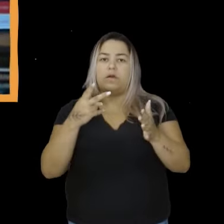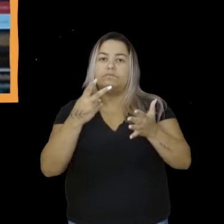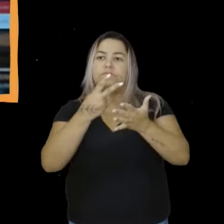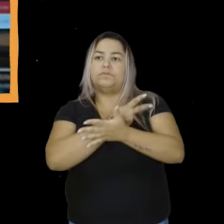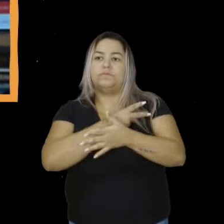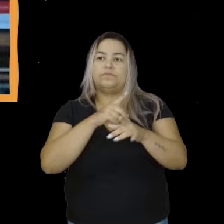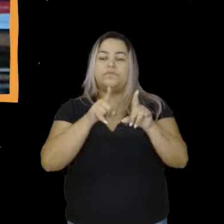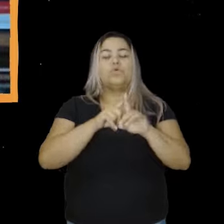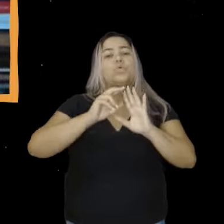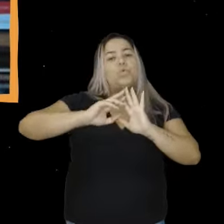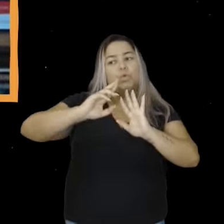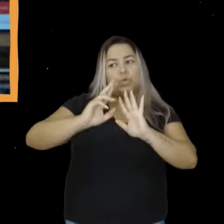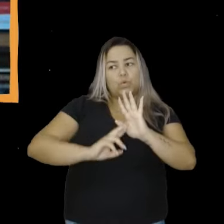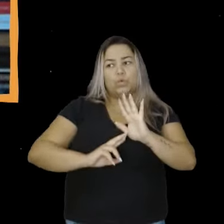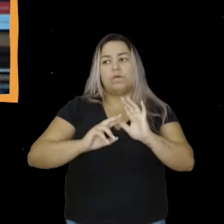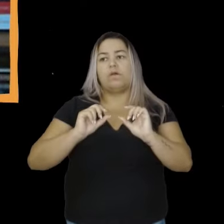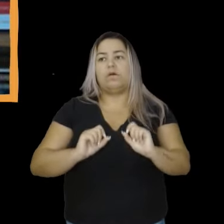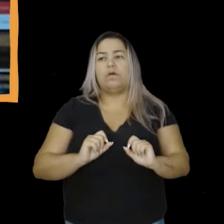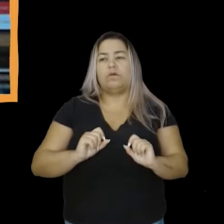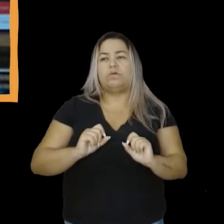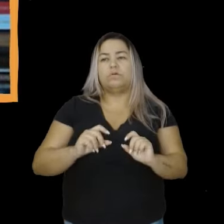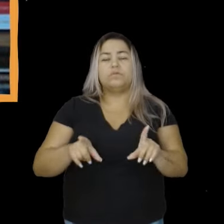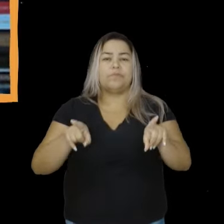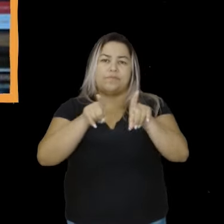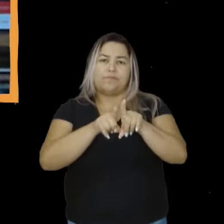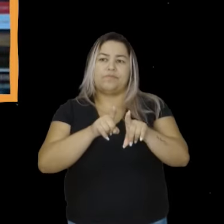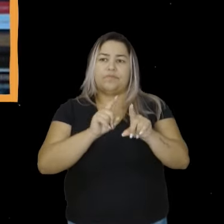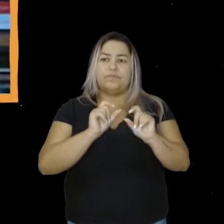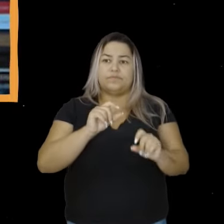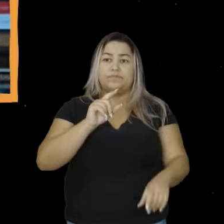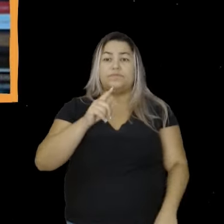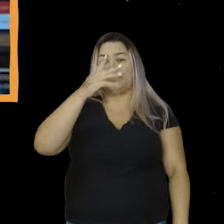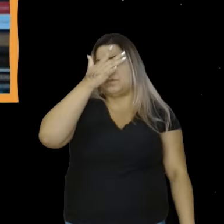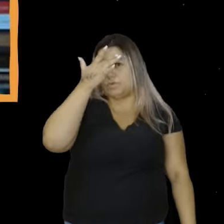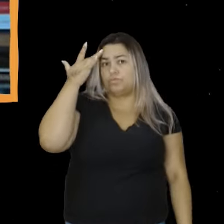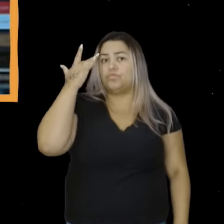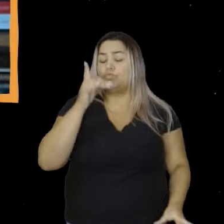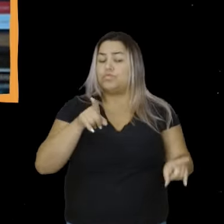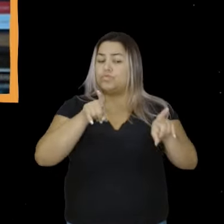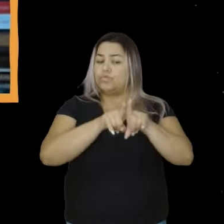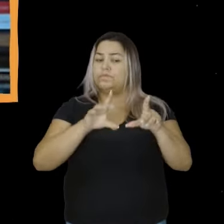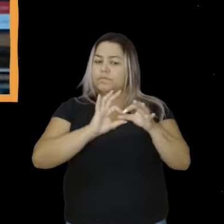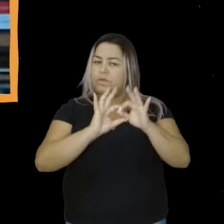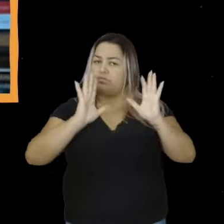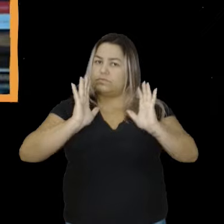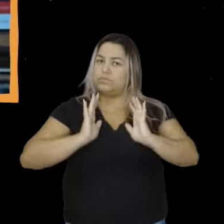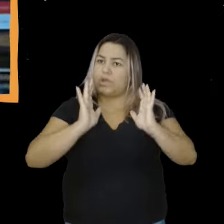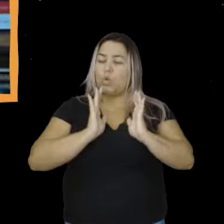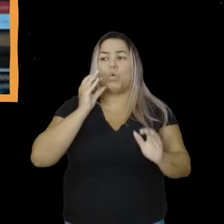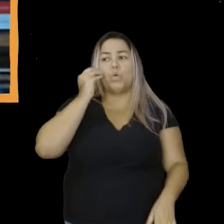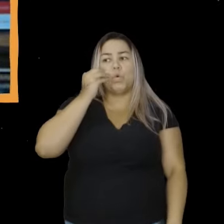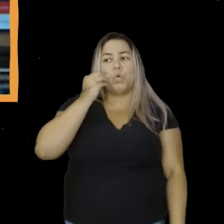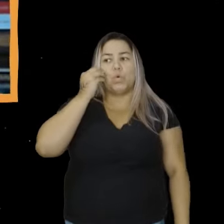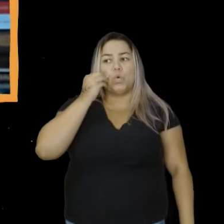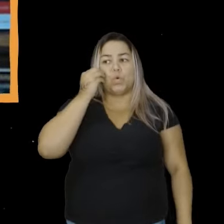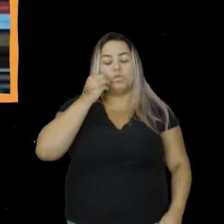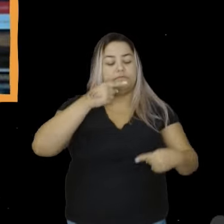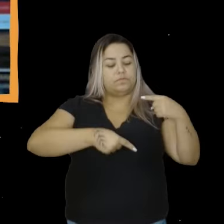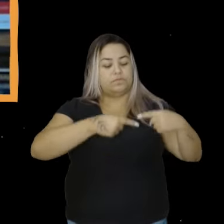foi registrado o número de filiados exigido. E foi uma experiência muito rica. O debate era